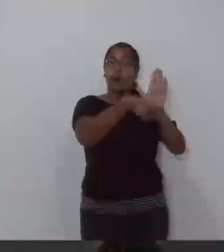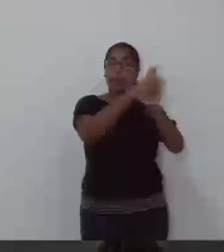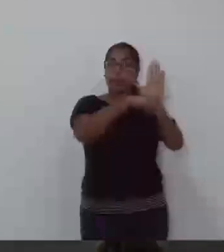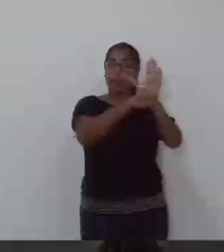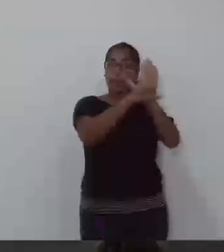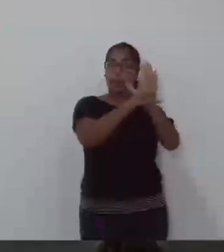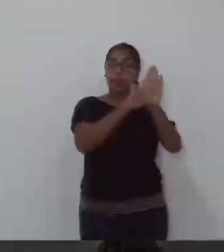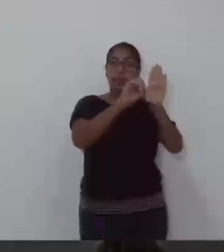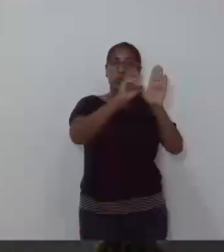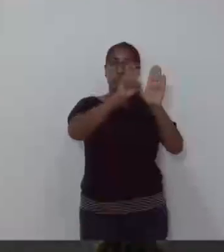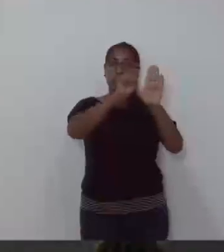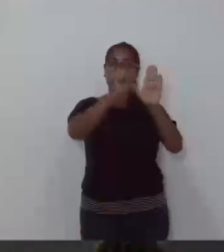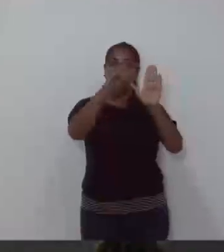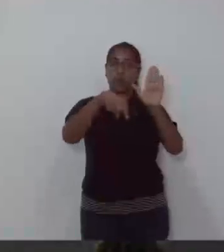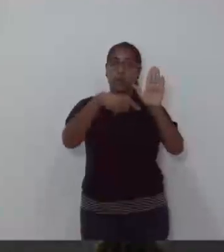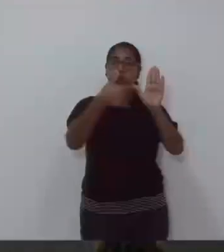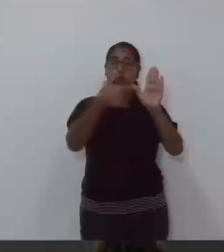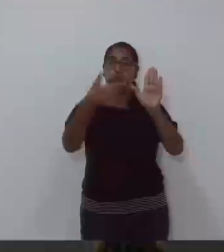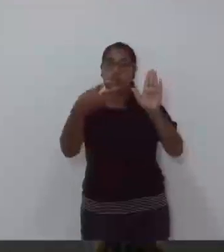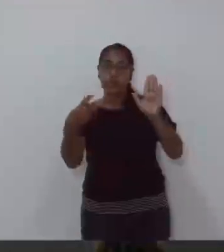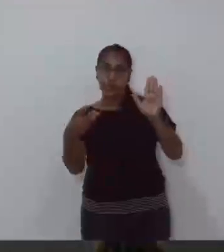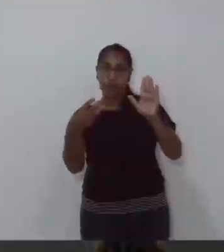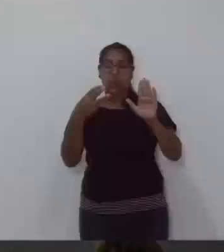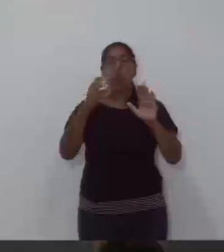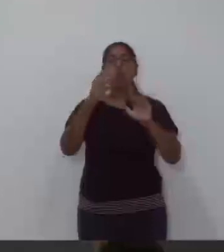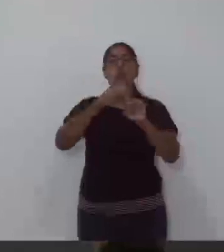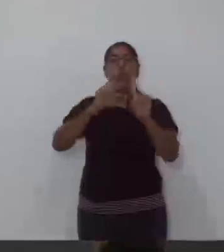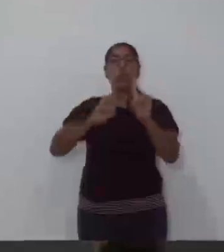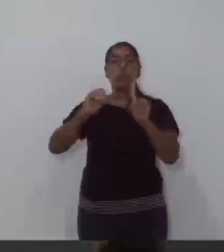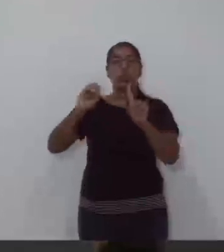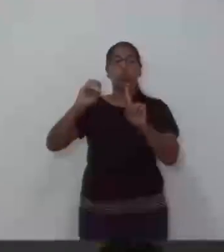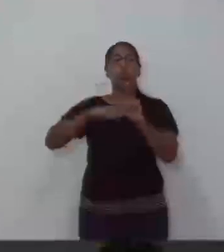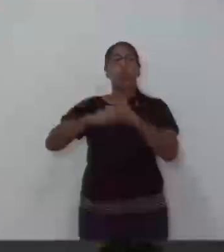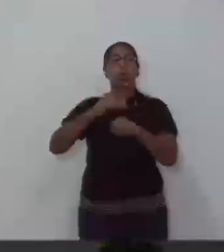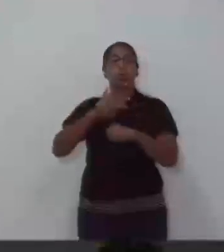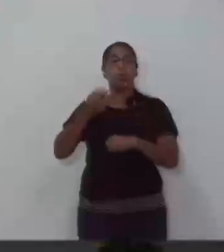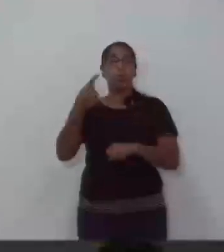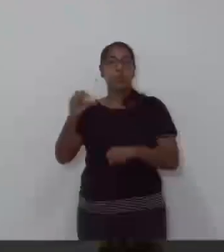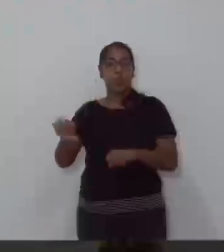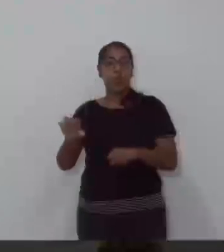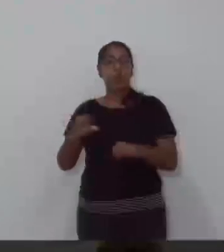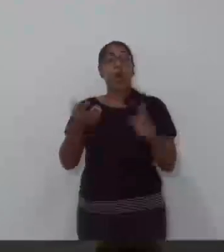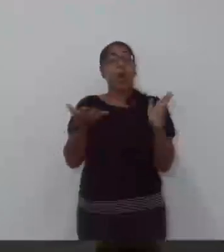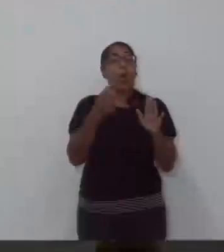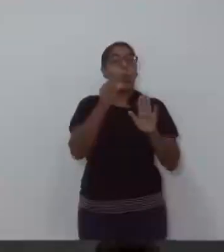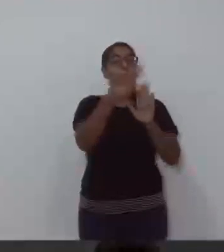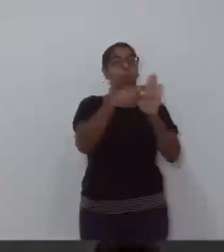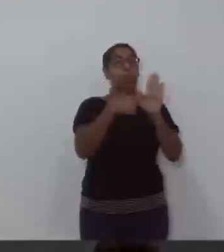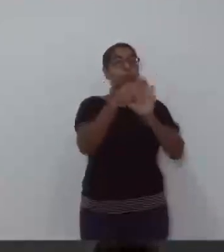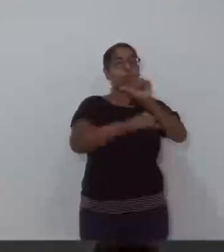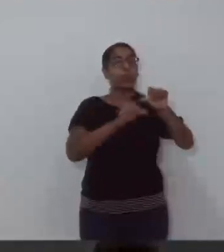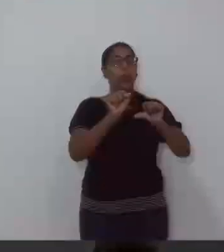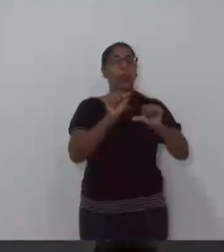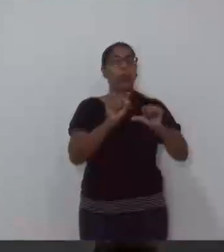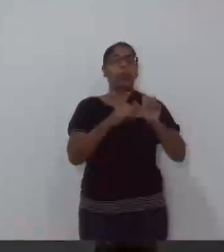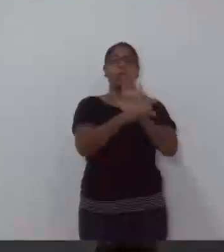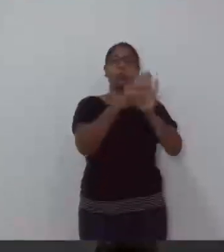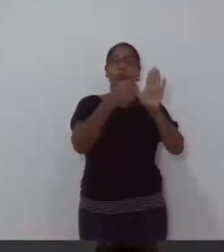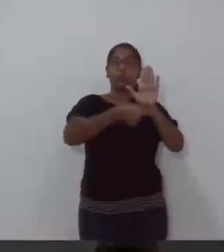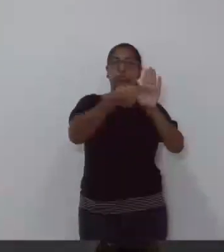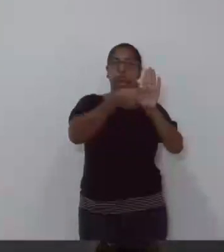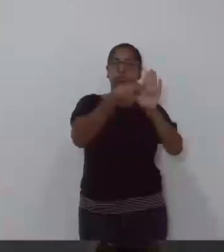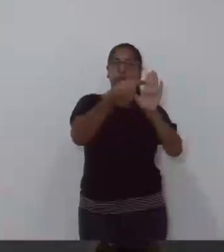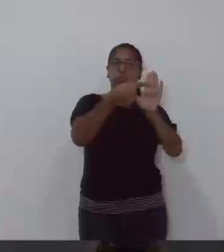número 058 de 23 de outubro de 2019 passa a vigorar com a seguinte redação. Artigo 1º. O caput do